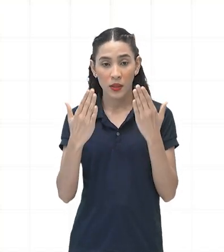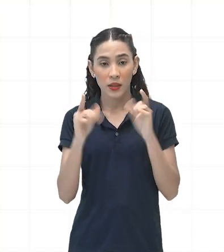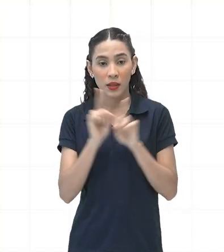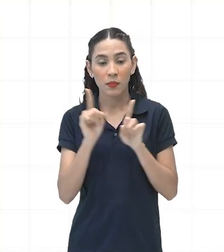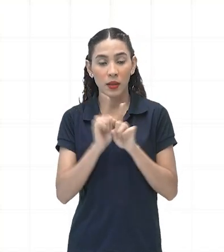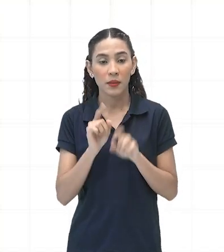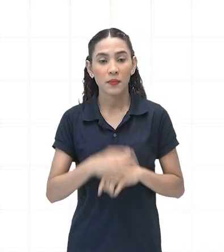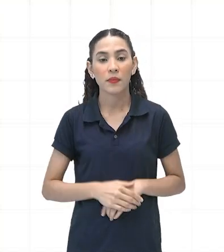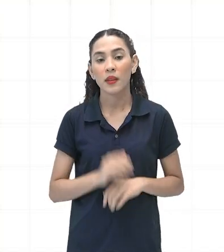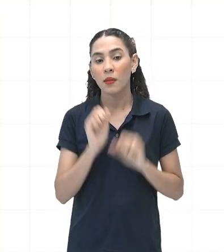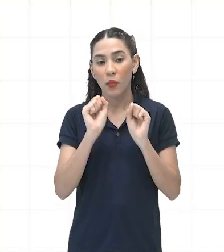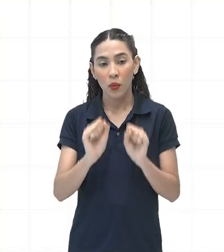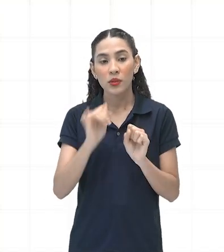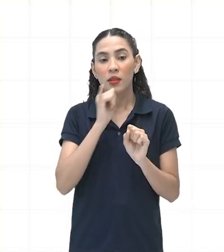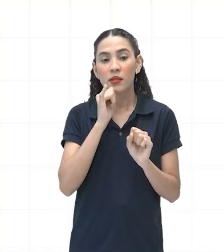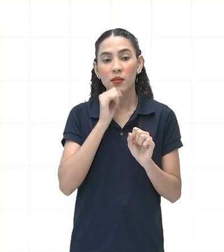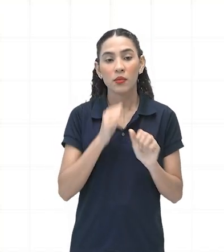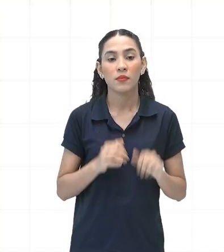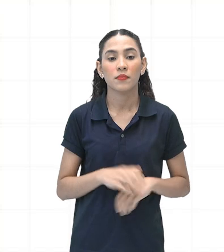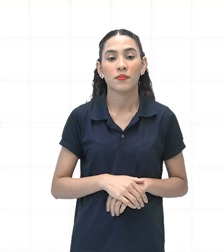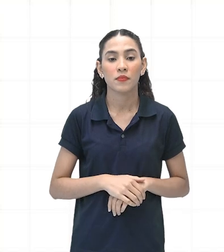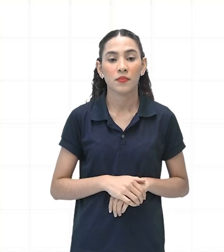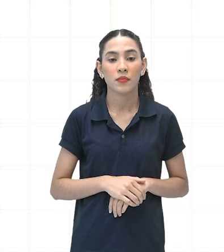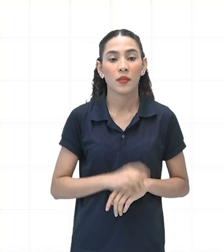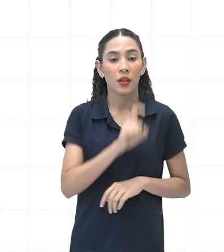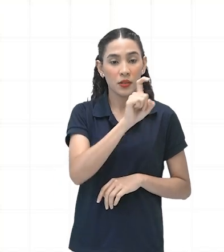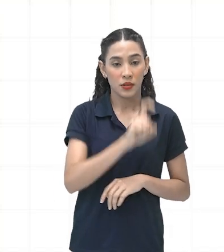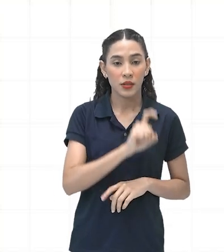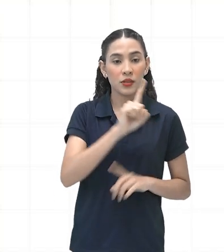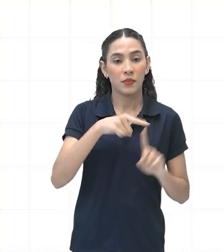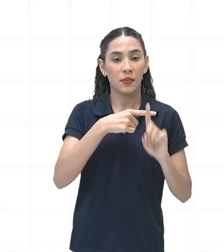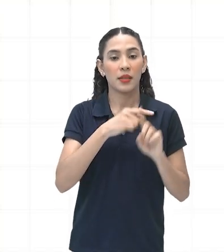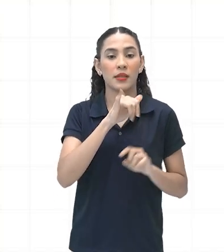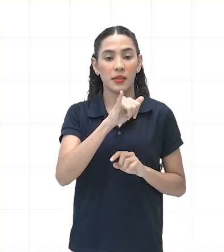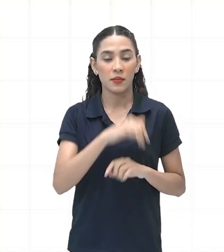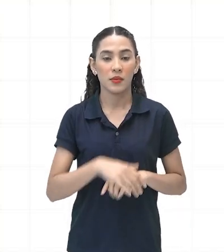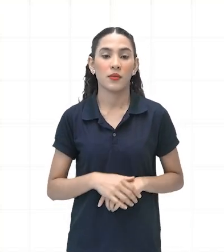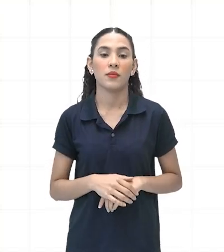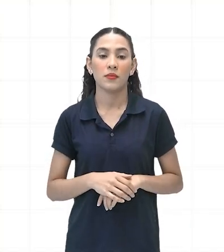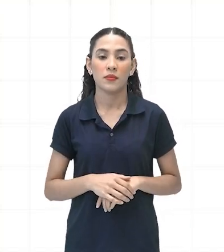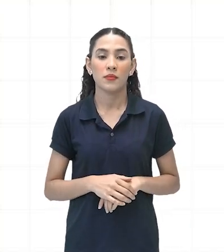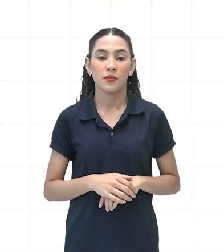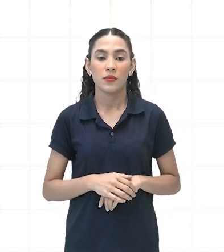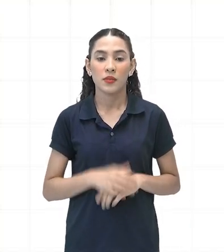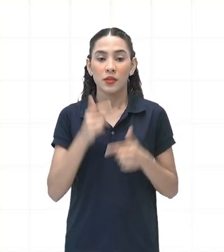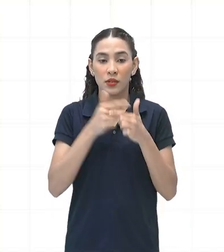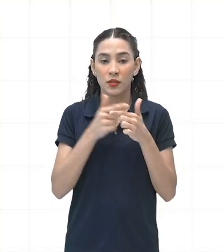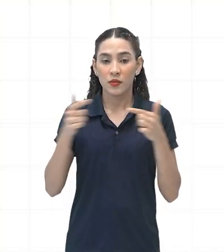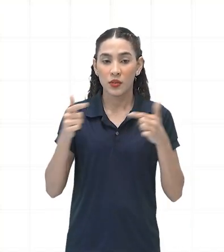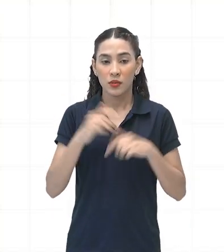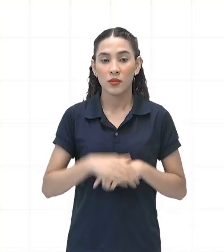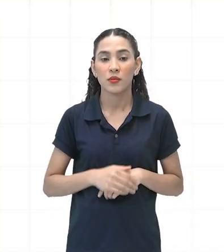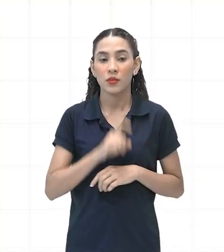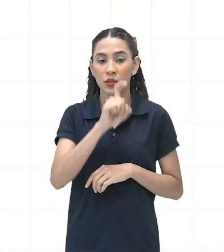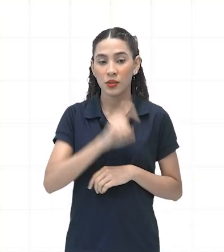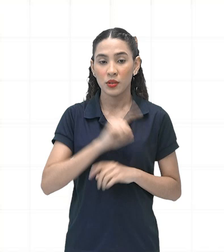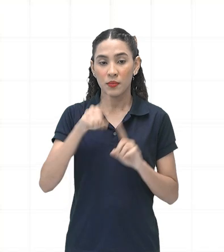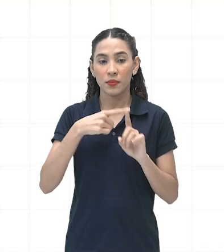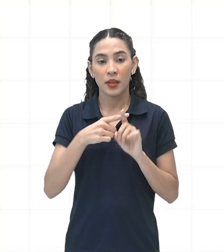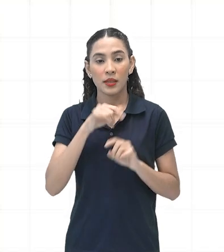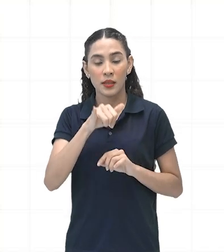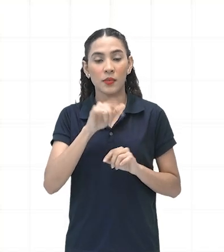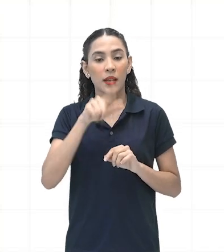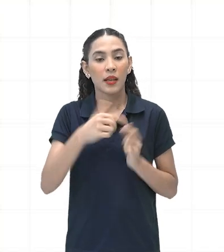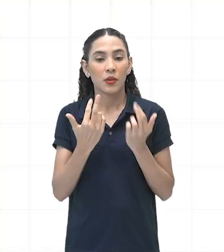vai ficar a XY. A XY dividido por X mais Y vai